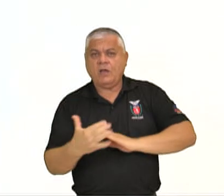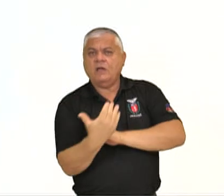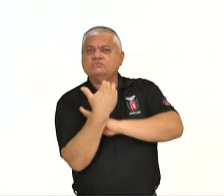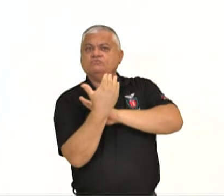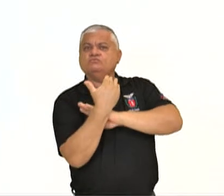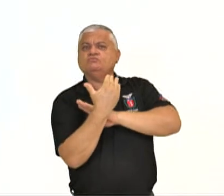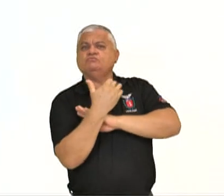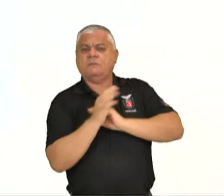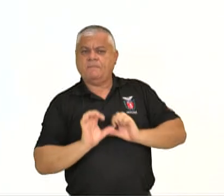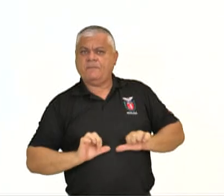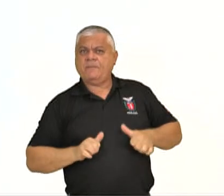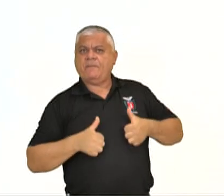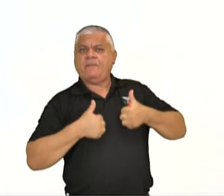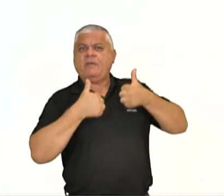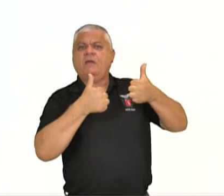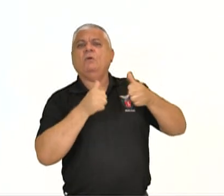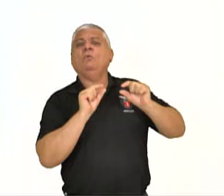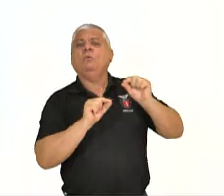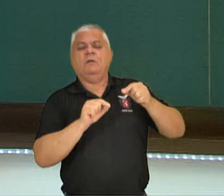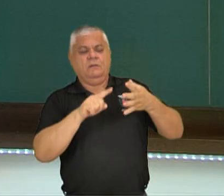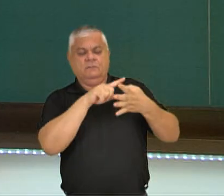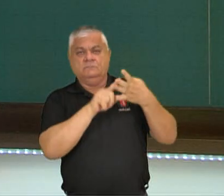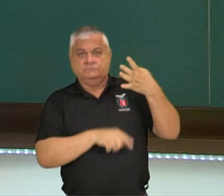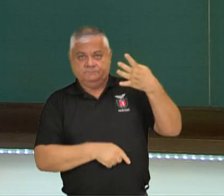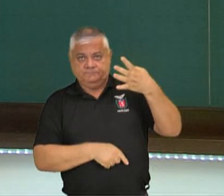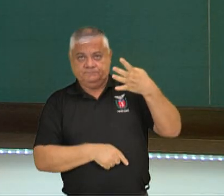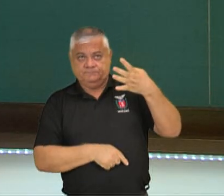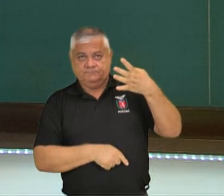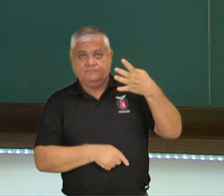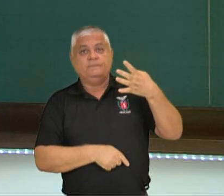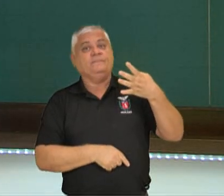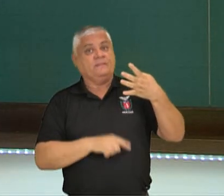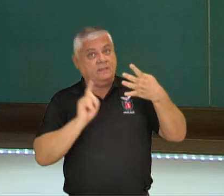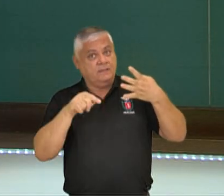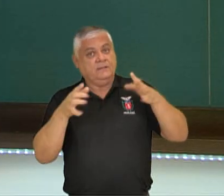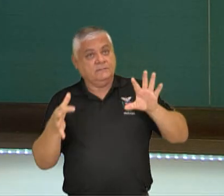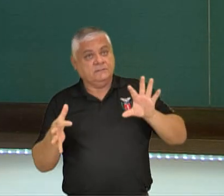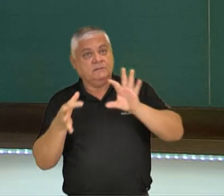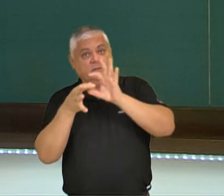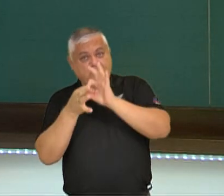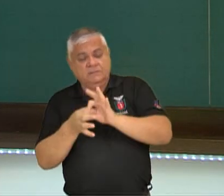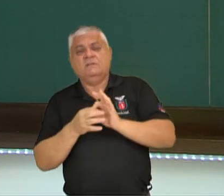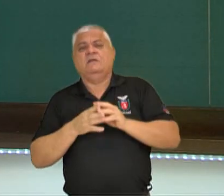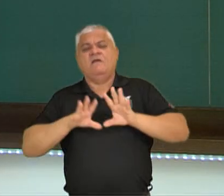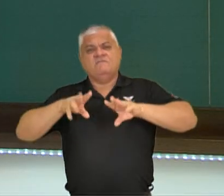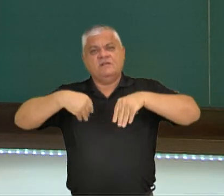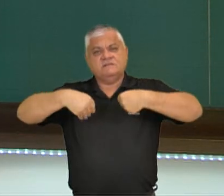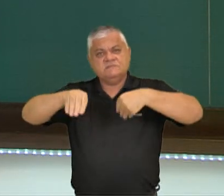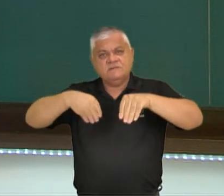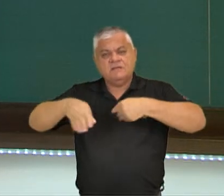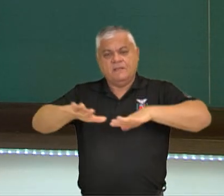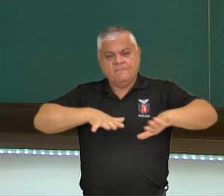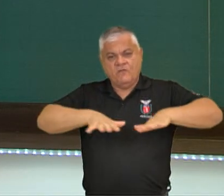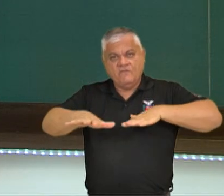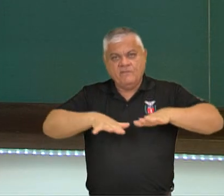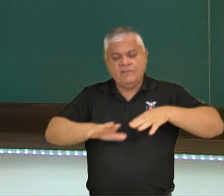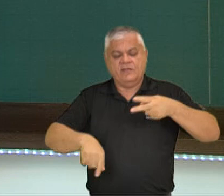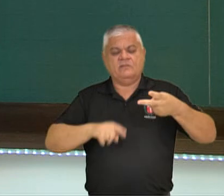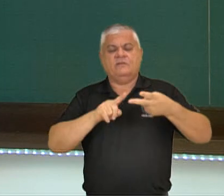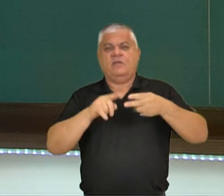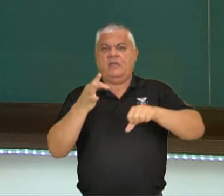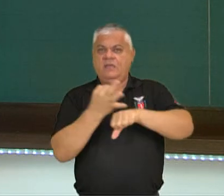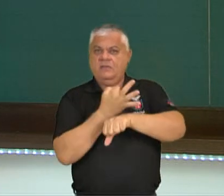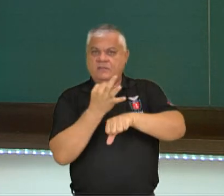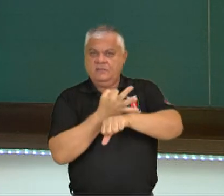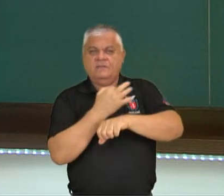ajudam a melhorar o nosso condicionamento físico? Principalmente aquelas ligadas à flexibilidade e à